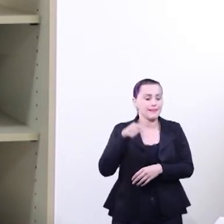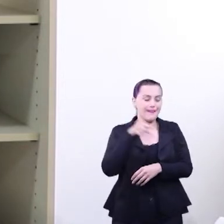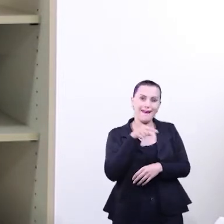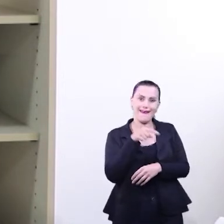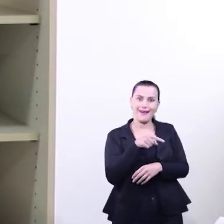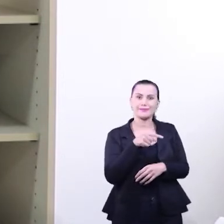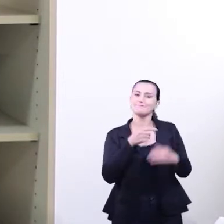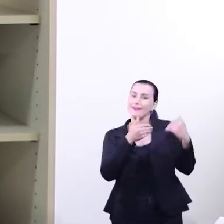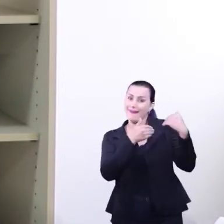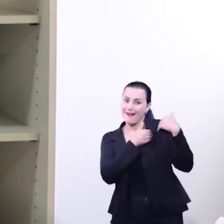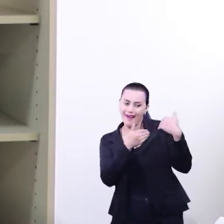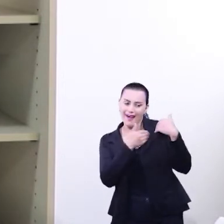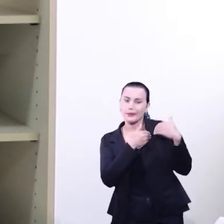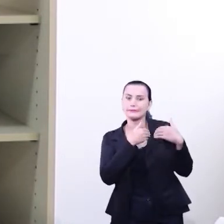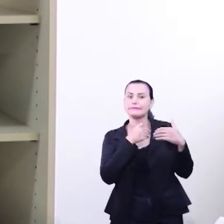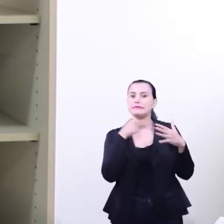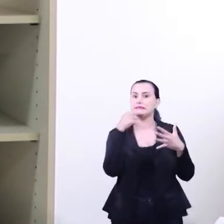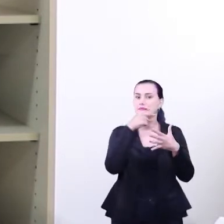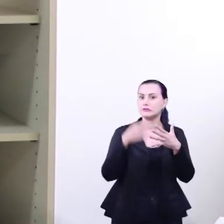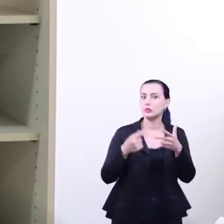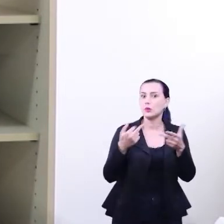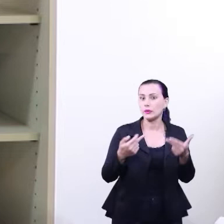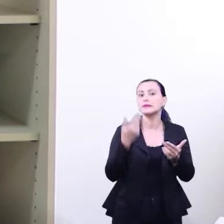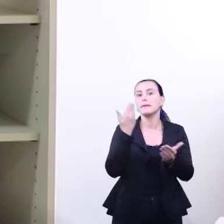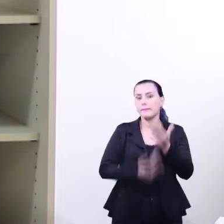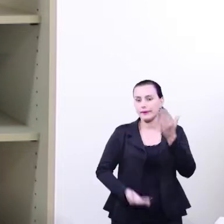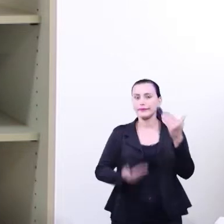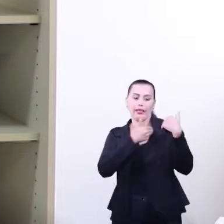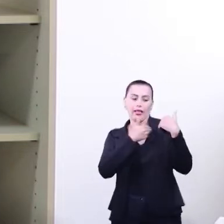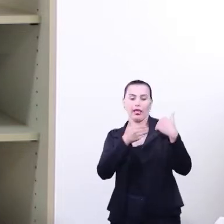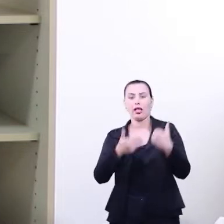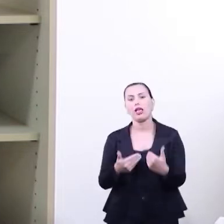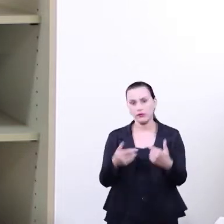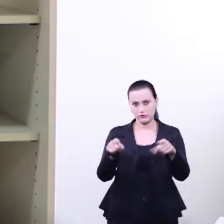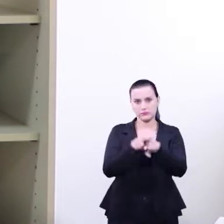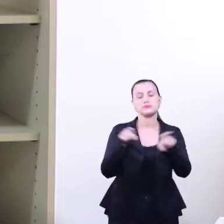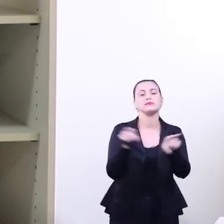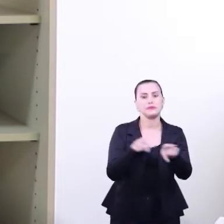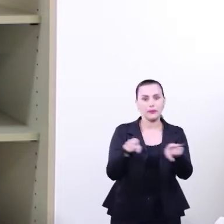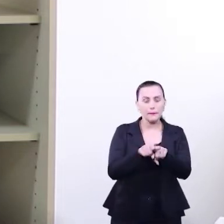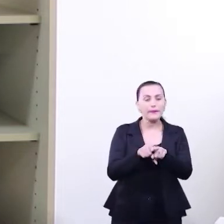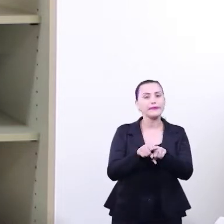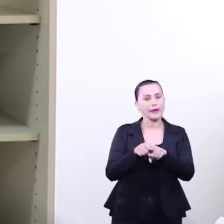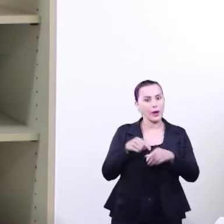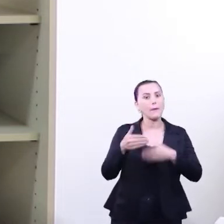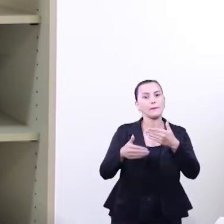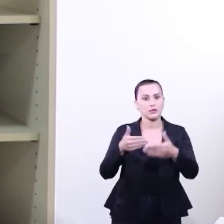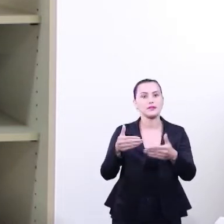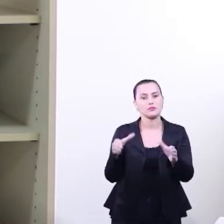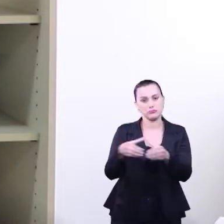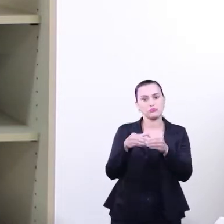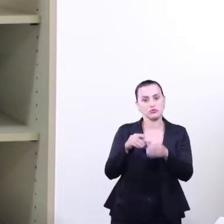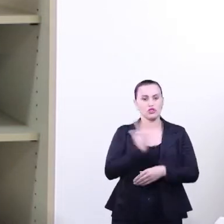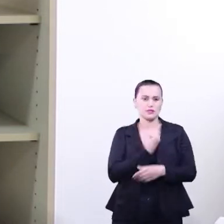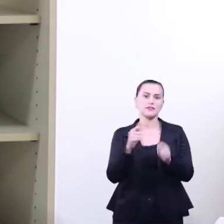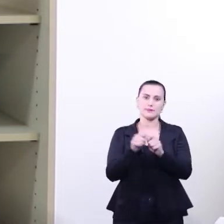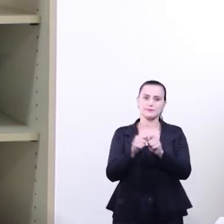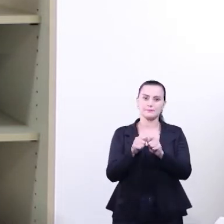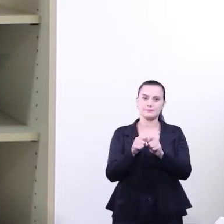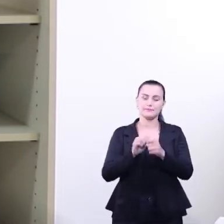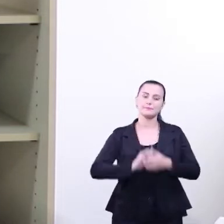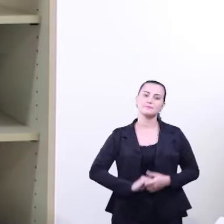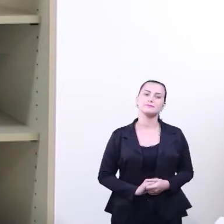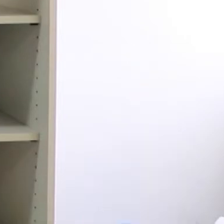condenar esse agente público, ele pode sofrer várias penalidades, inclusive a perder o cargo. Isso é um processo coletivo e isso é o que